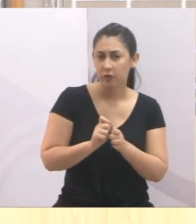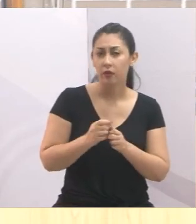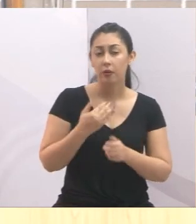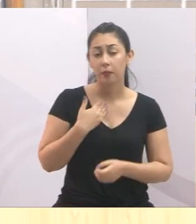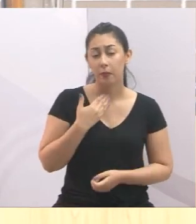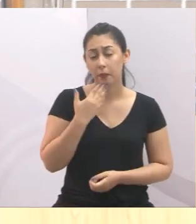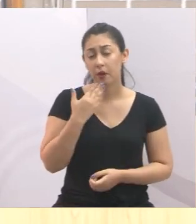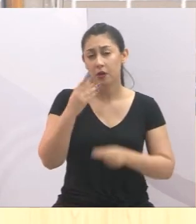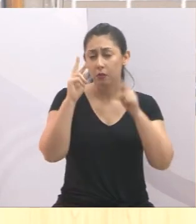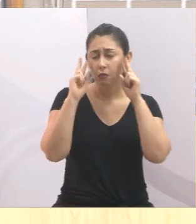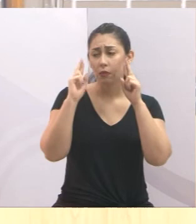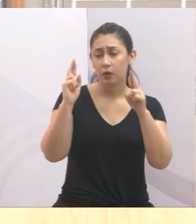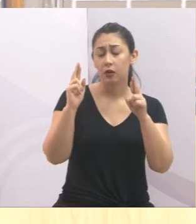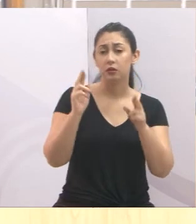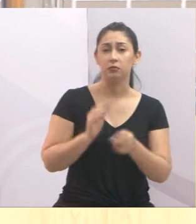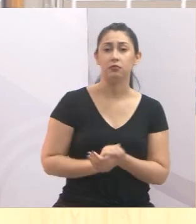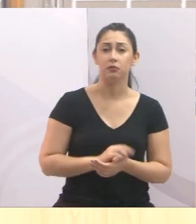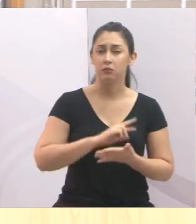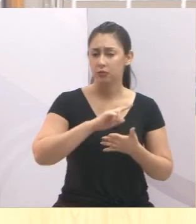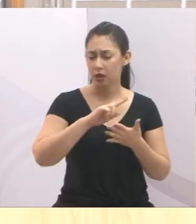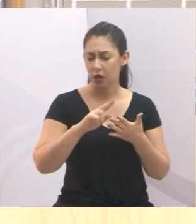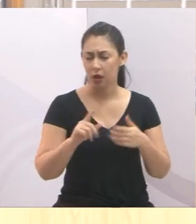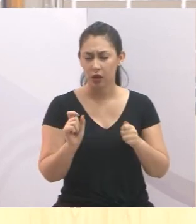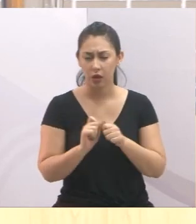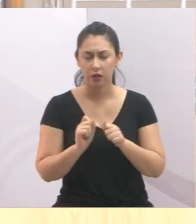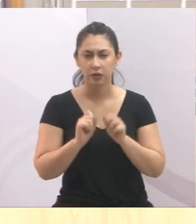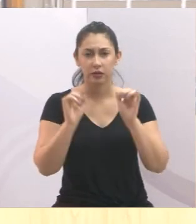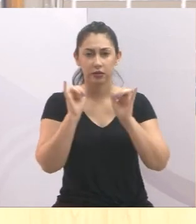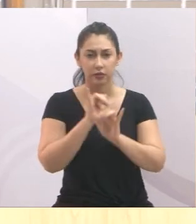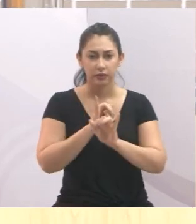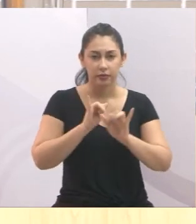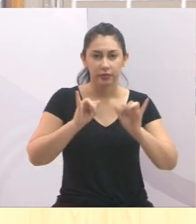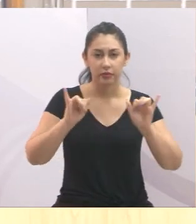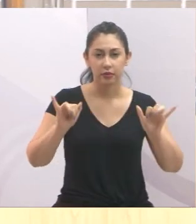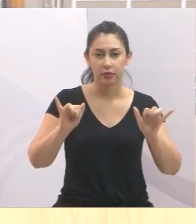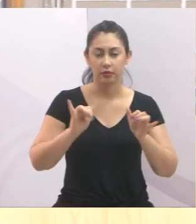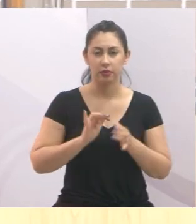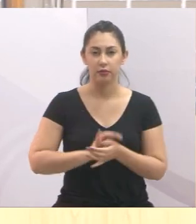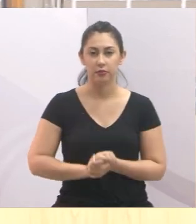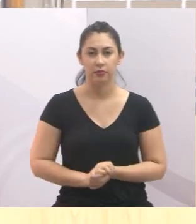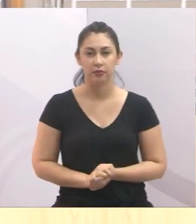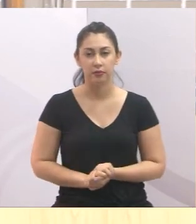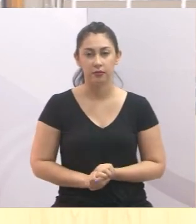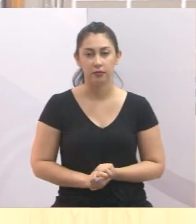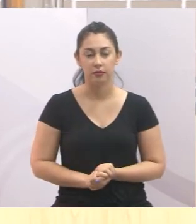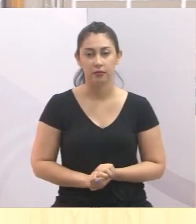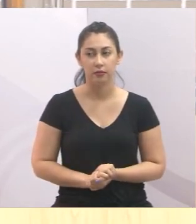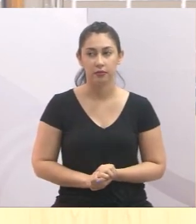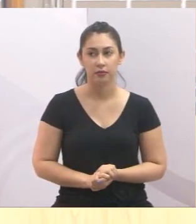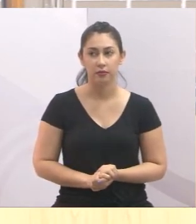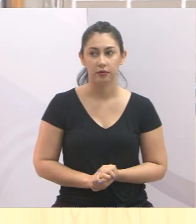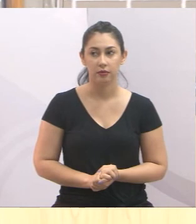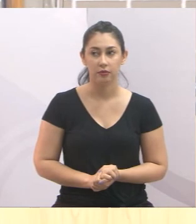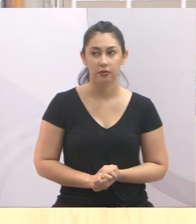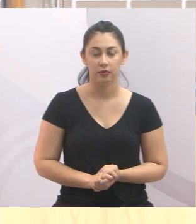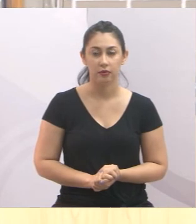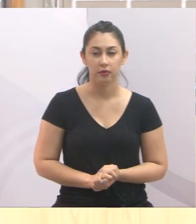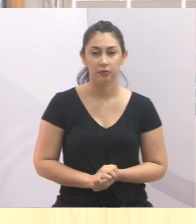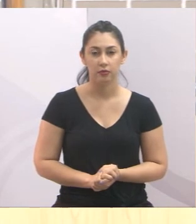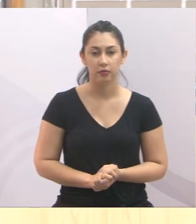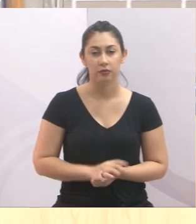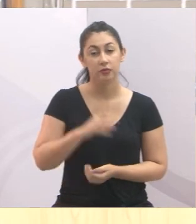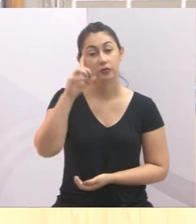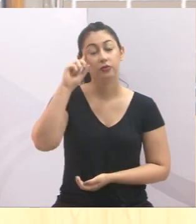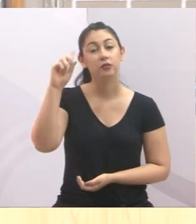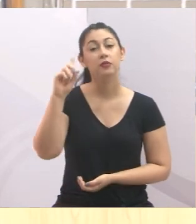queremos que sejam adotadas as providências habituais para a divulgação da presente manifestação. Sala